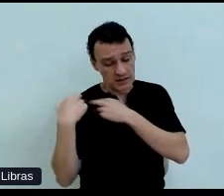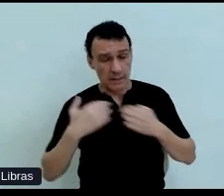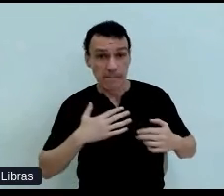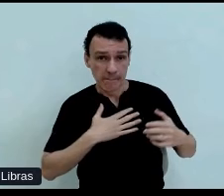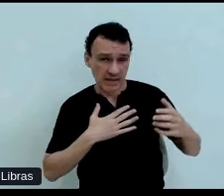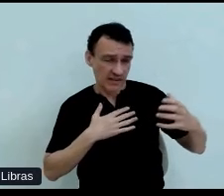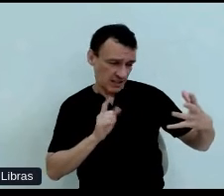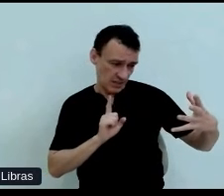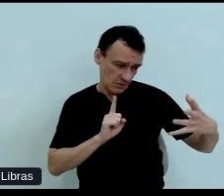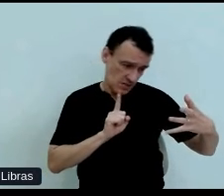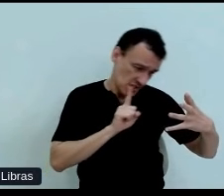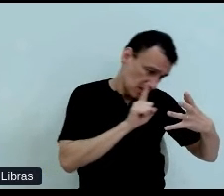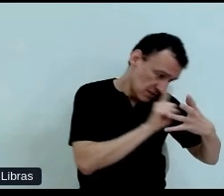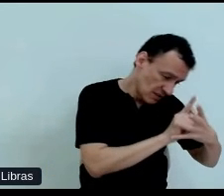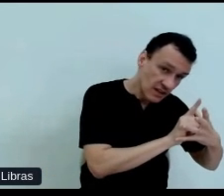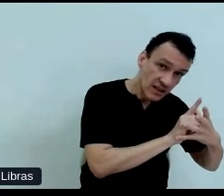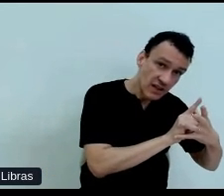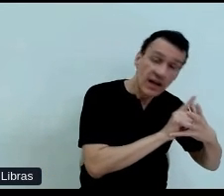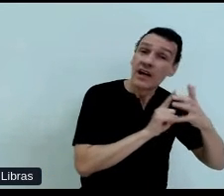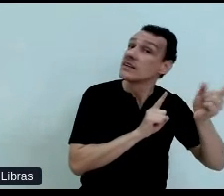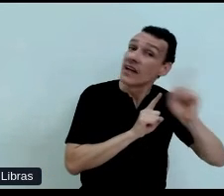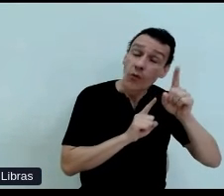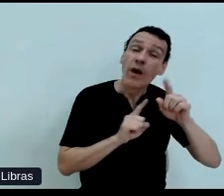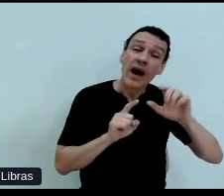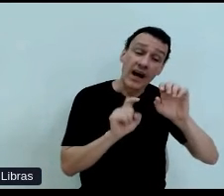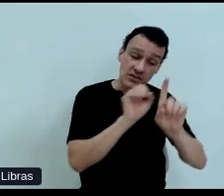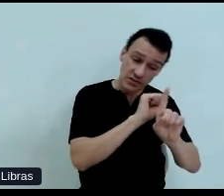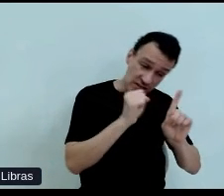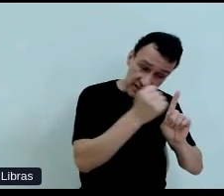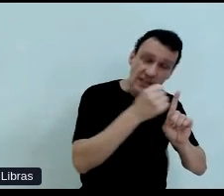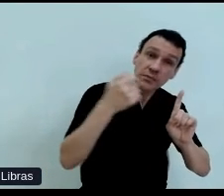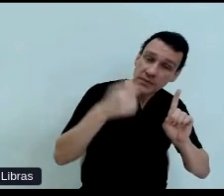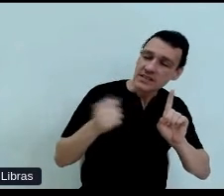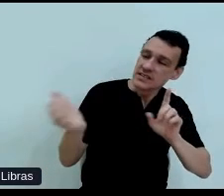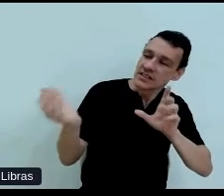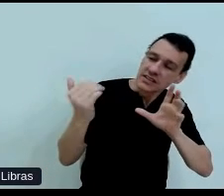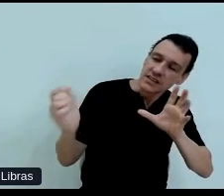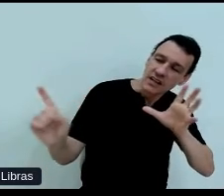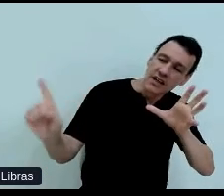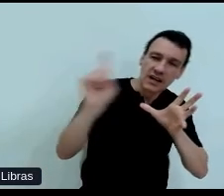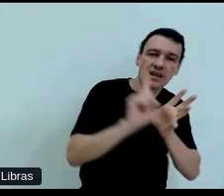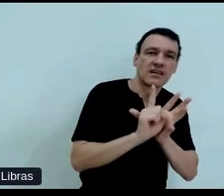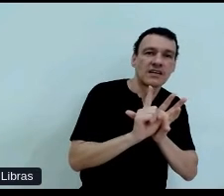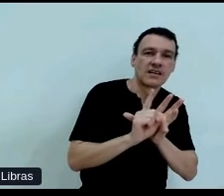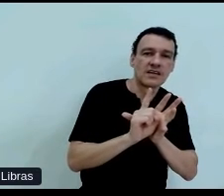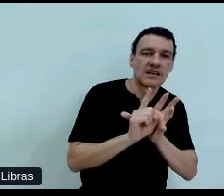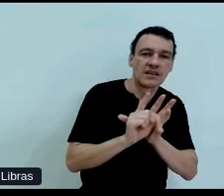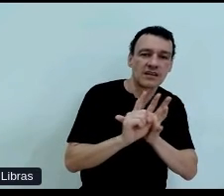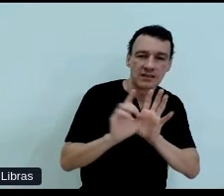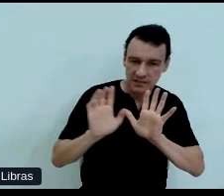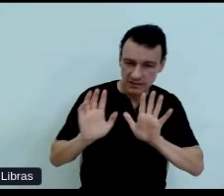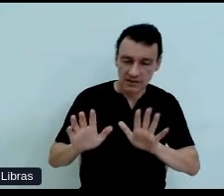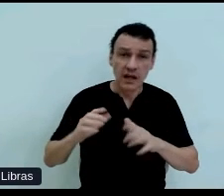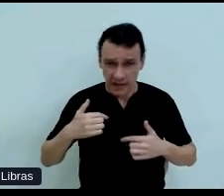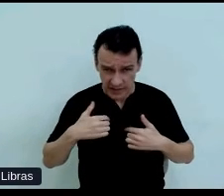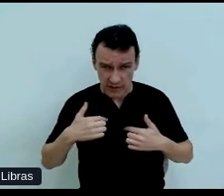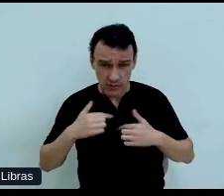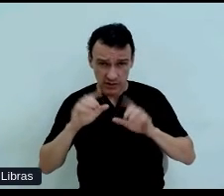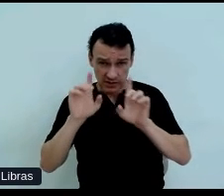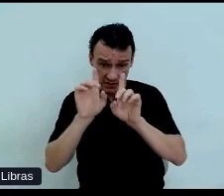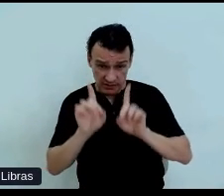tem a responsabilidade de incluir a pessoa com deficiência, e não a pessoa com deficiência tem a responsabilidade de